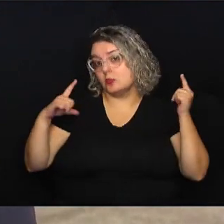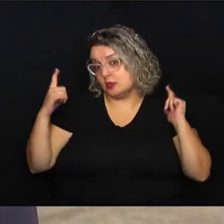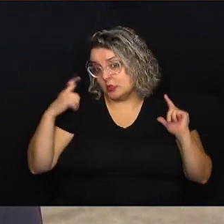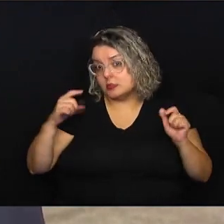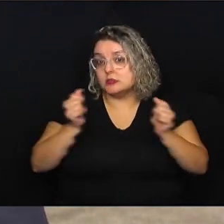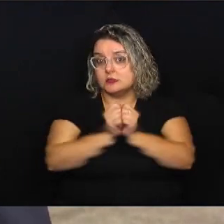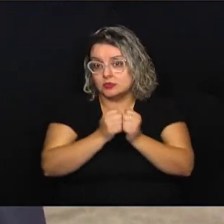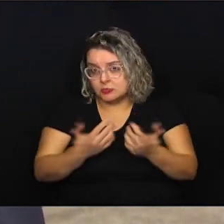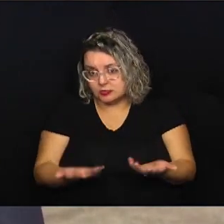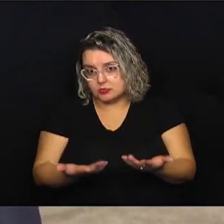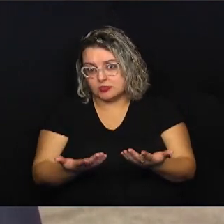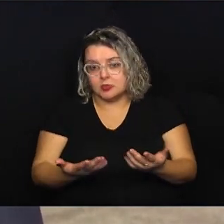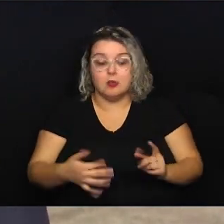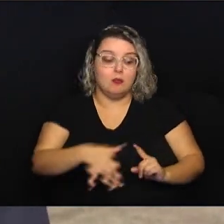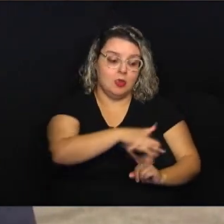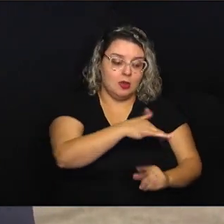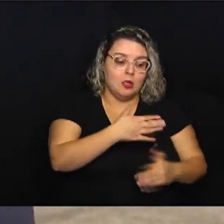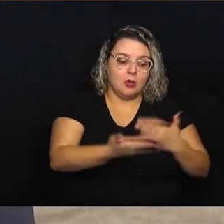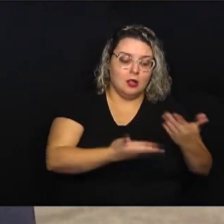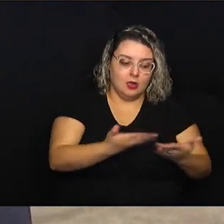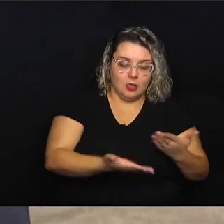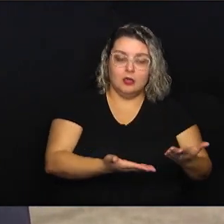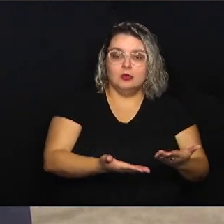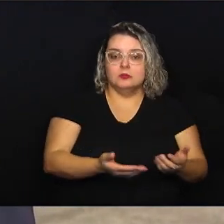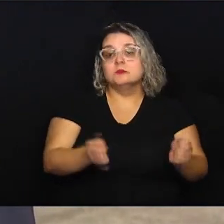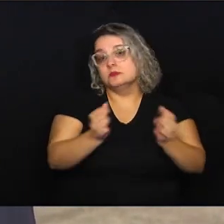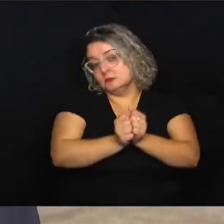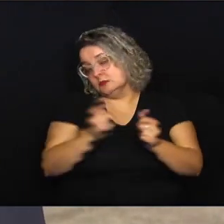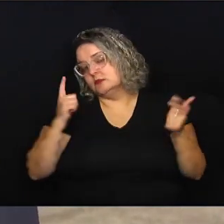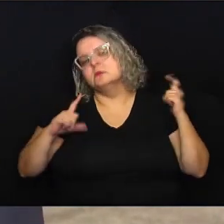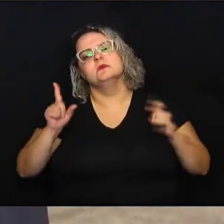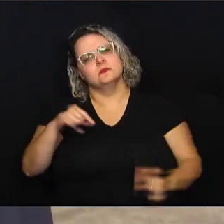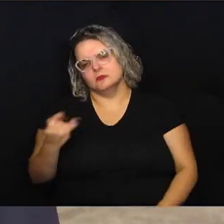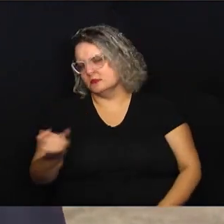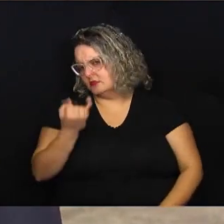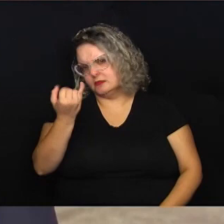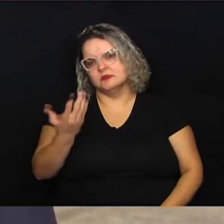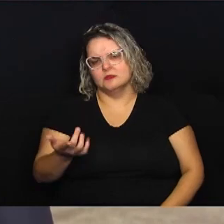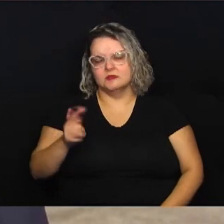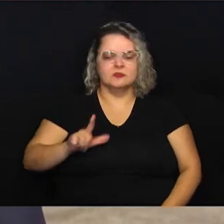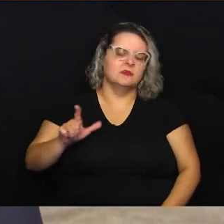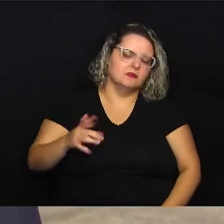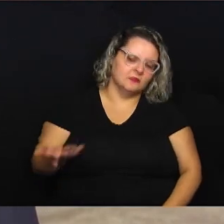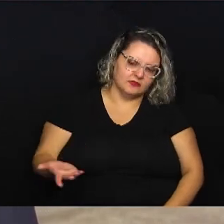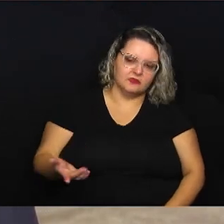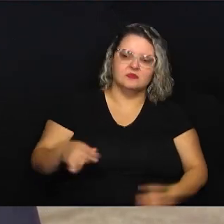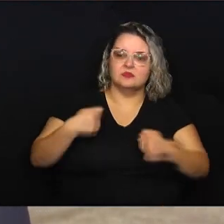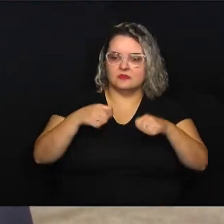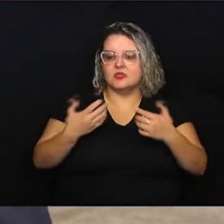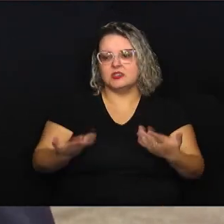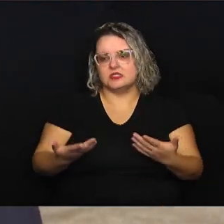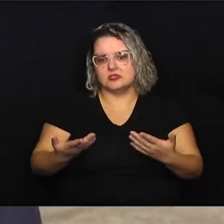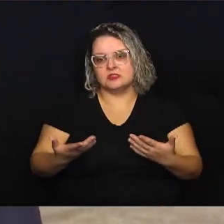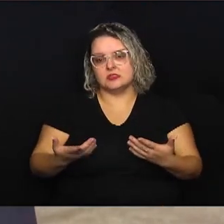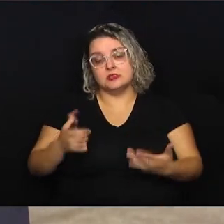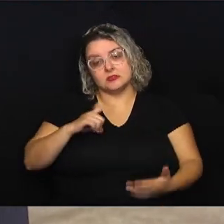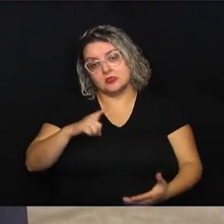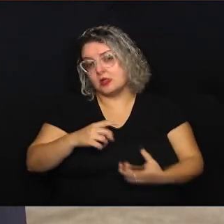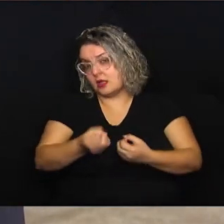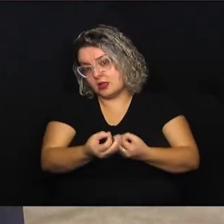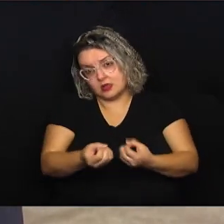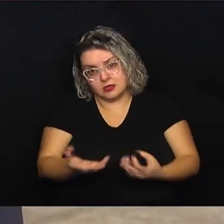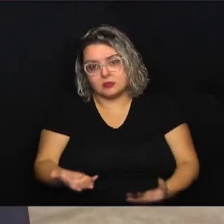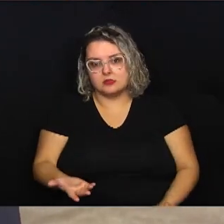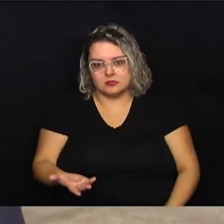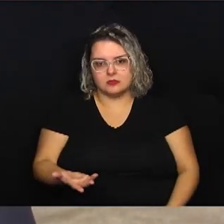Então, aliar a preservação ambiental com o lazer é fundamental. E, claro, para isso é necessário termos as informações